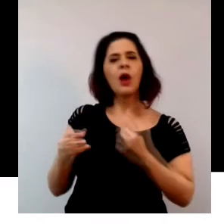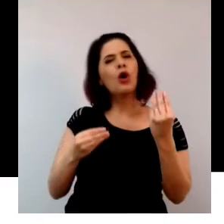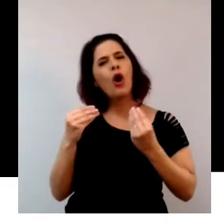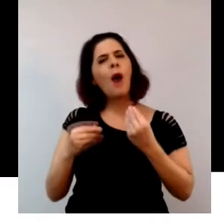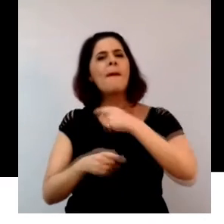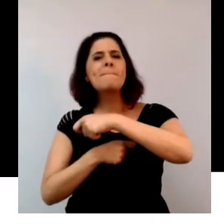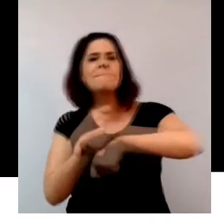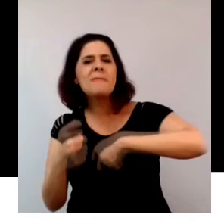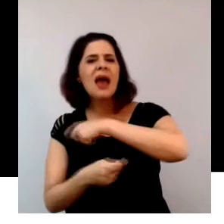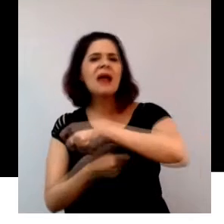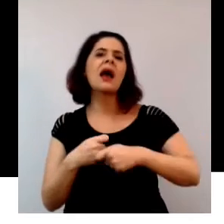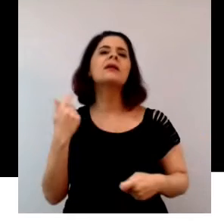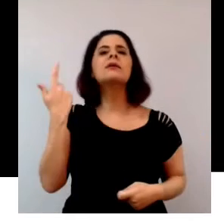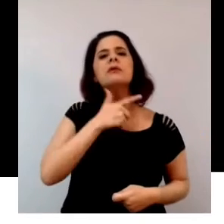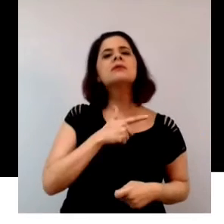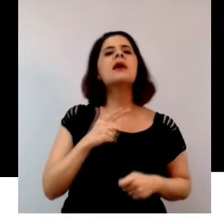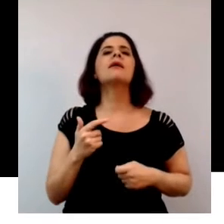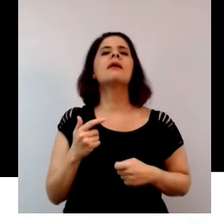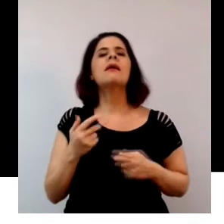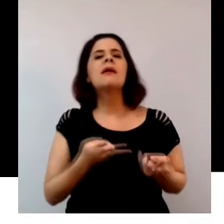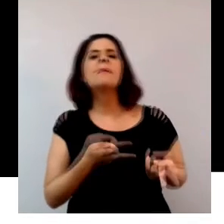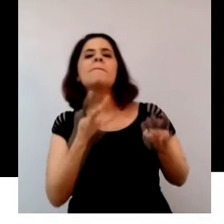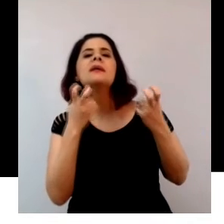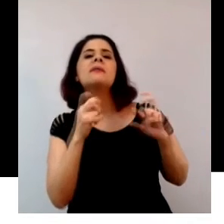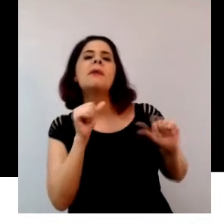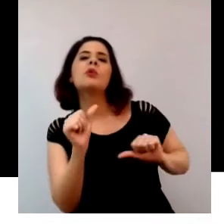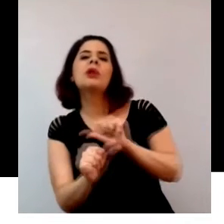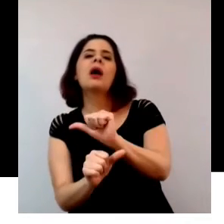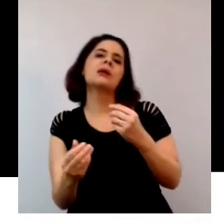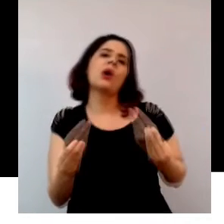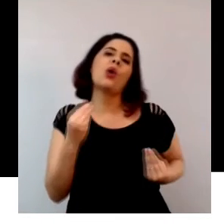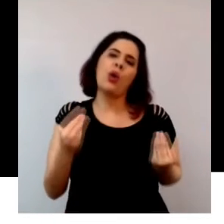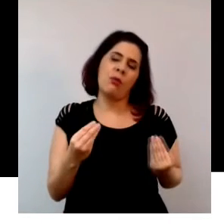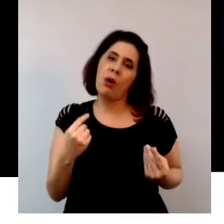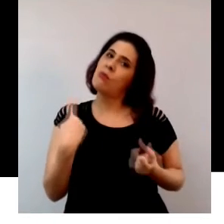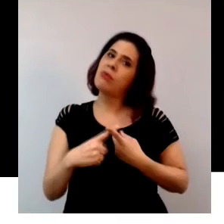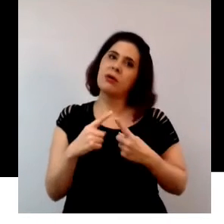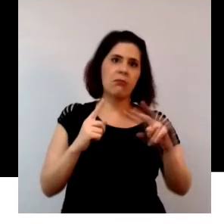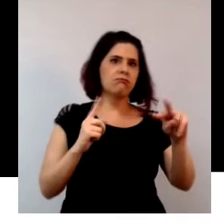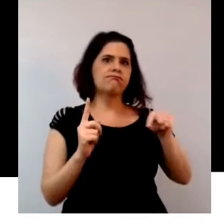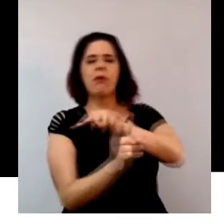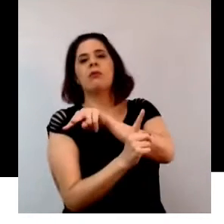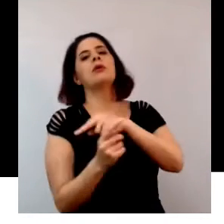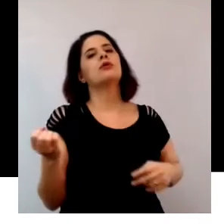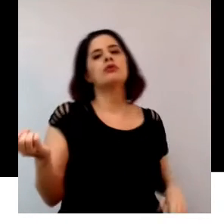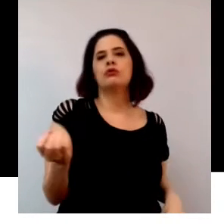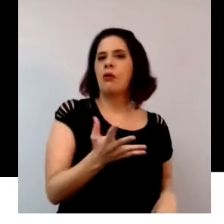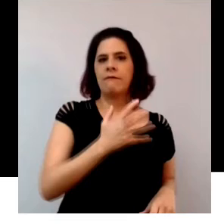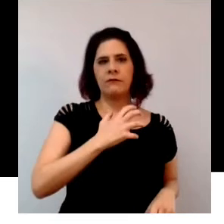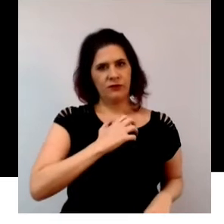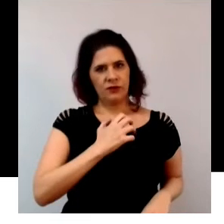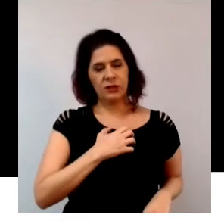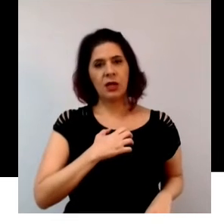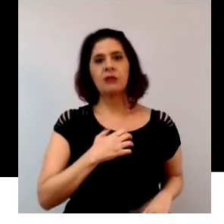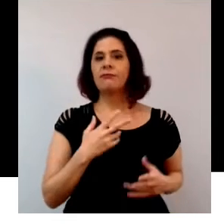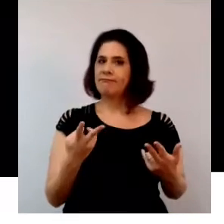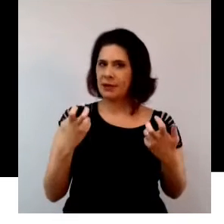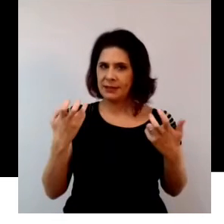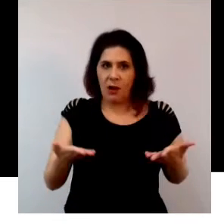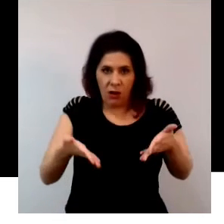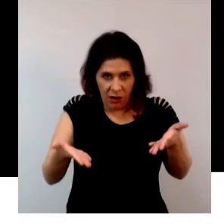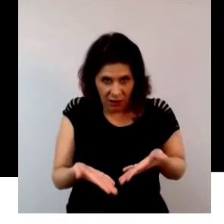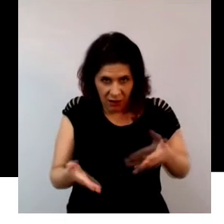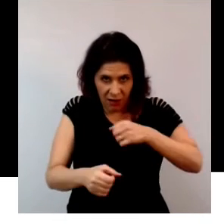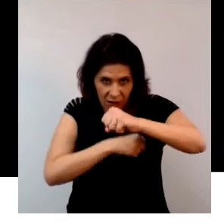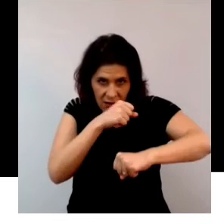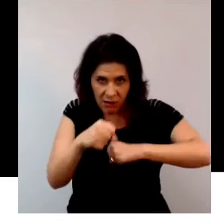percebido essas mudanças, né? Porque é uma mudança muito grande, né? A gente está vendo assim, nos últimos anos, esse ano em especial, a gente viu movimentações,